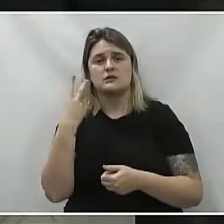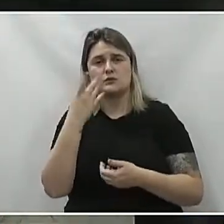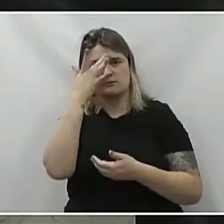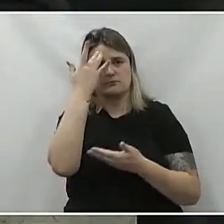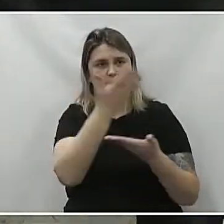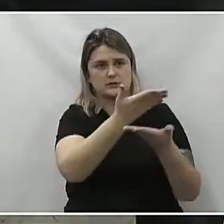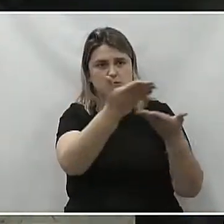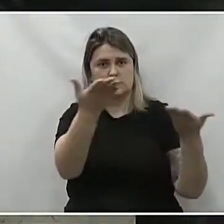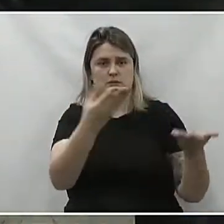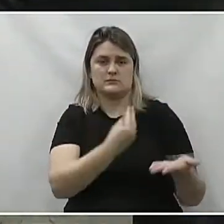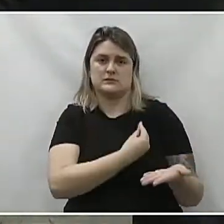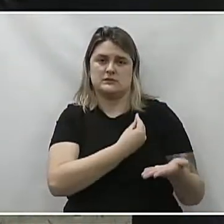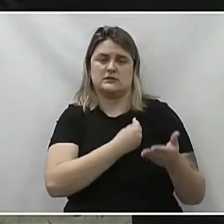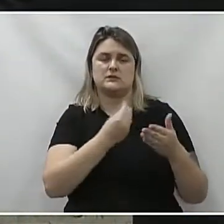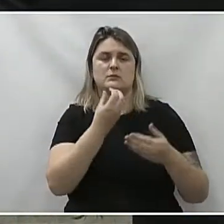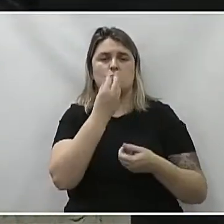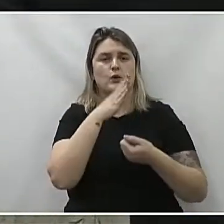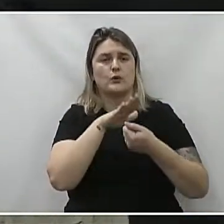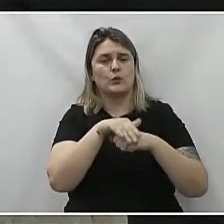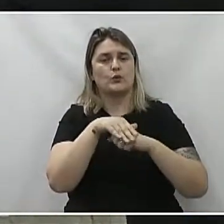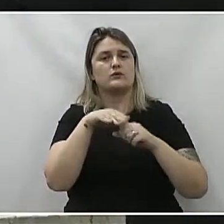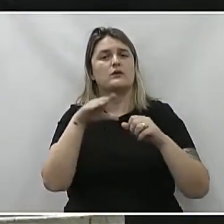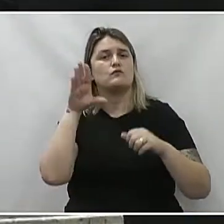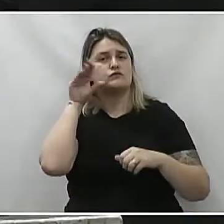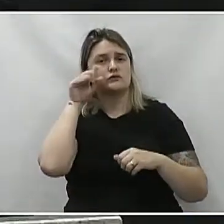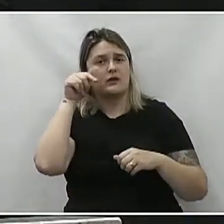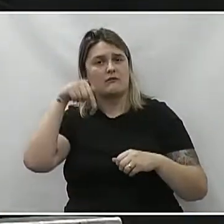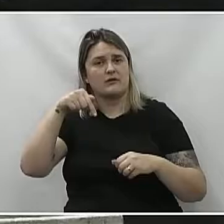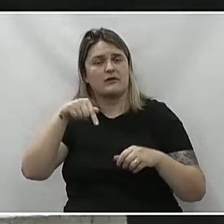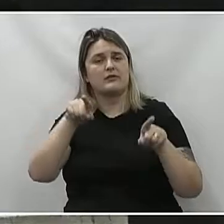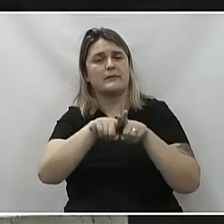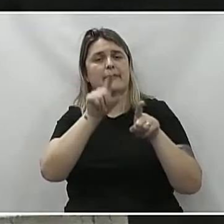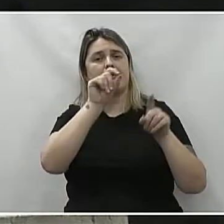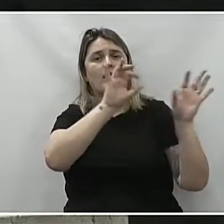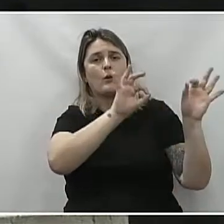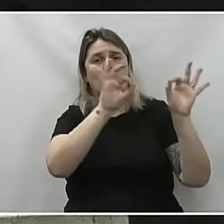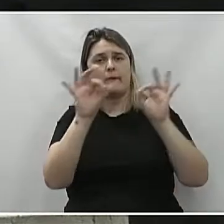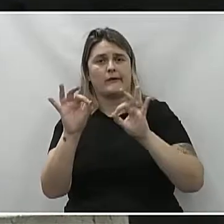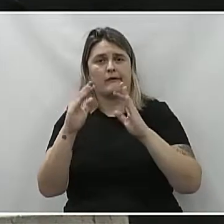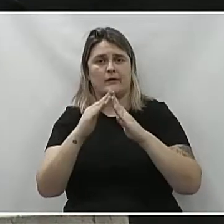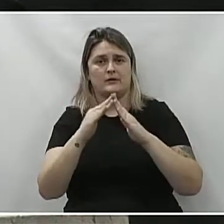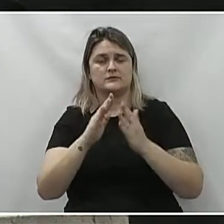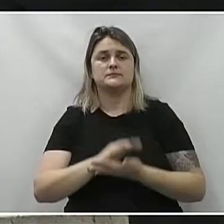presente. Boa noite aos funcionários desta casa e quem nos acompanha de seus lares.